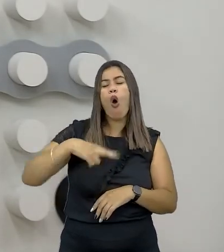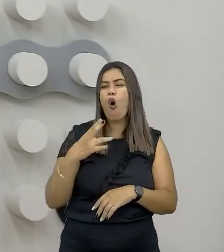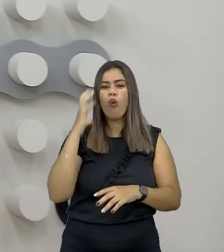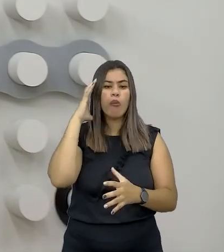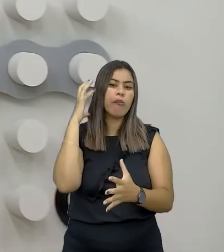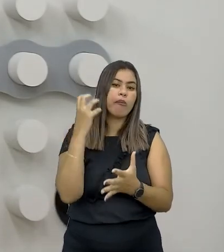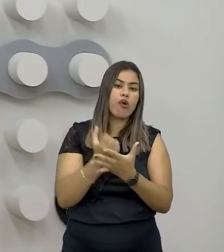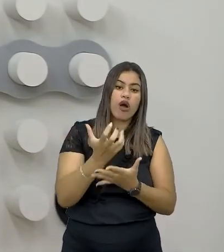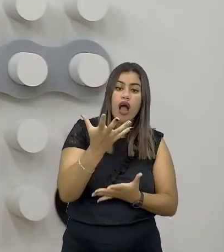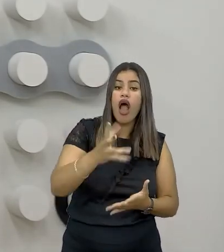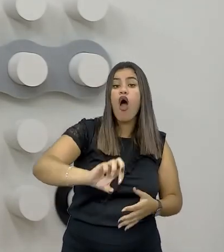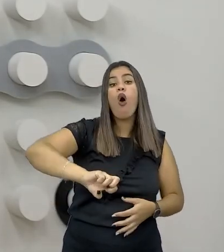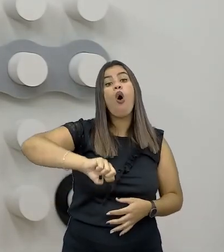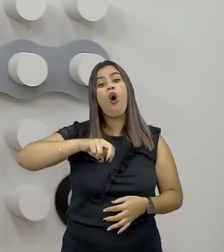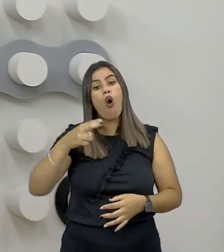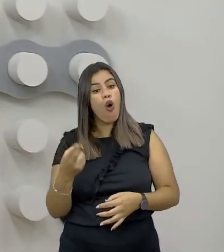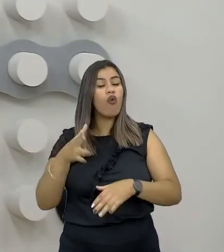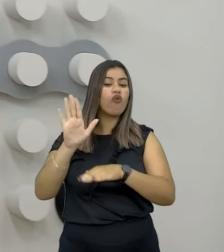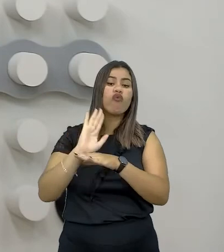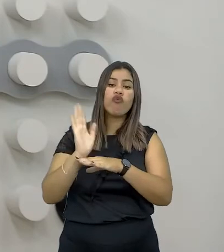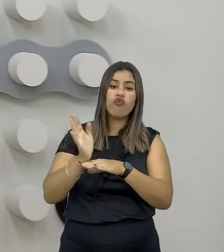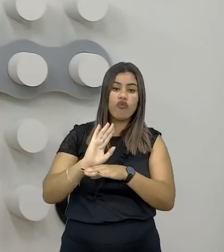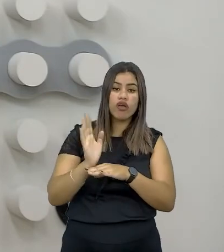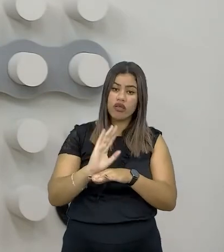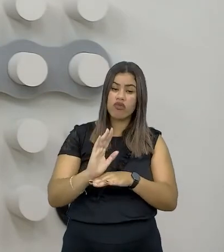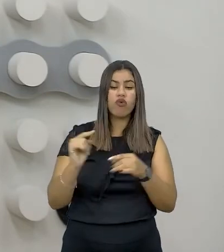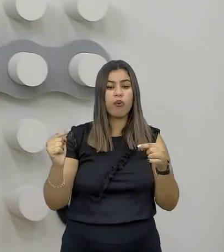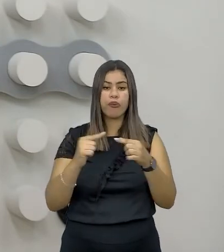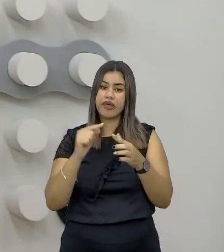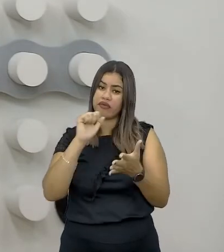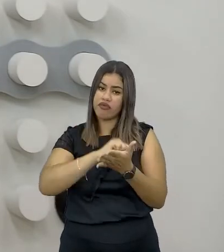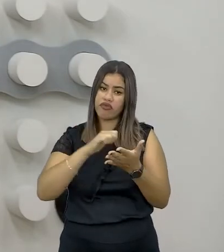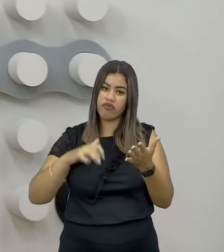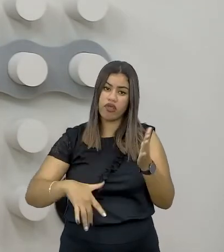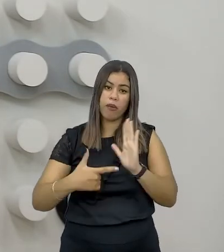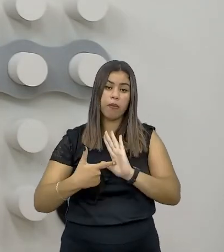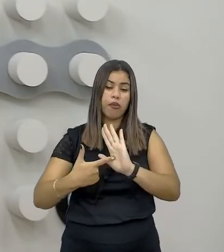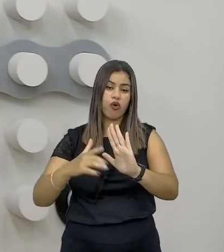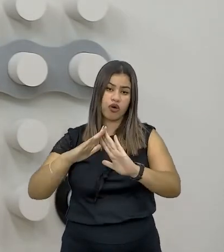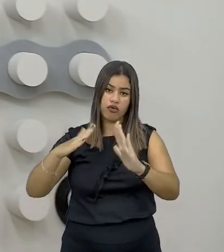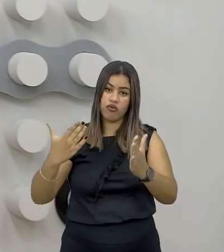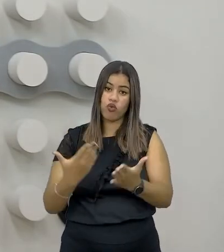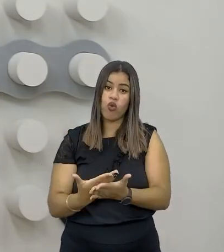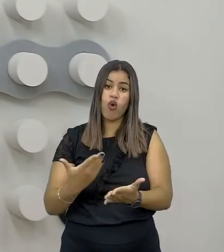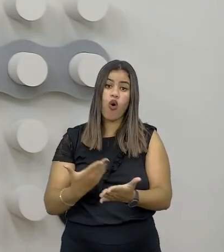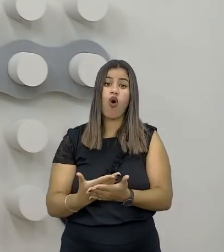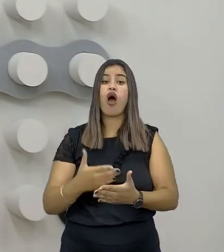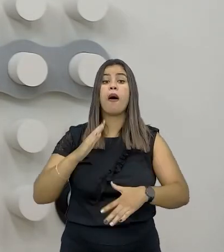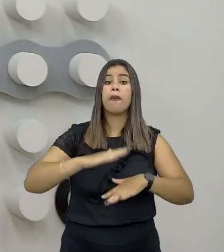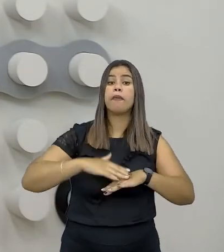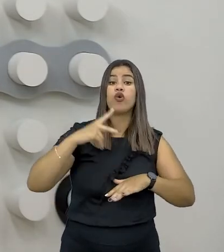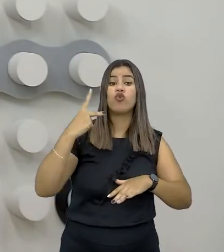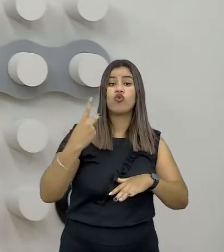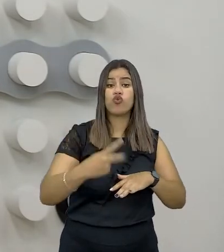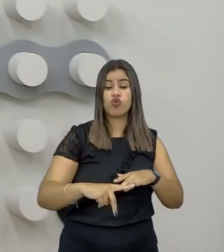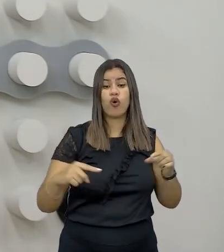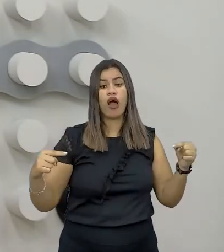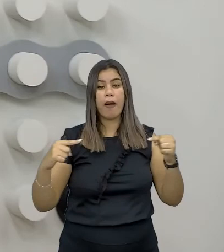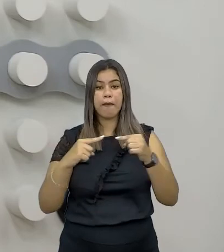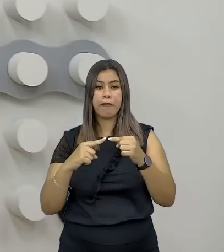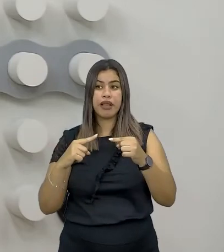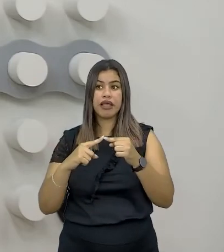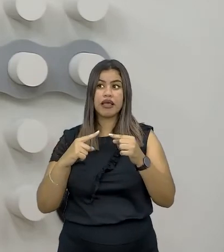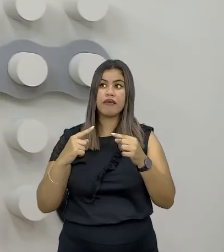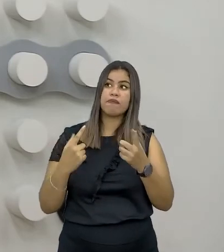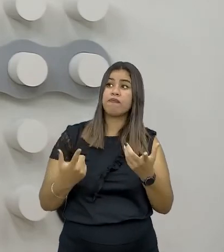podcast, sei lá, alguma coisa que você vai apresentar o seu trabalho na sala de aula, como que você vai dar o crédito a quem